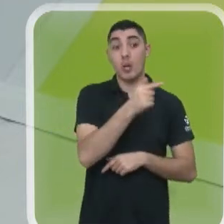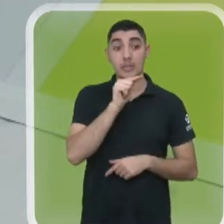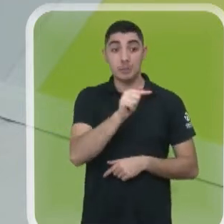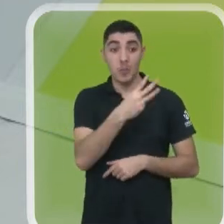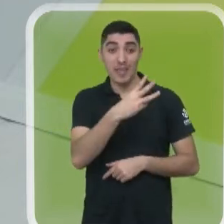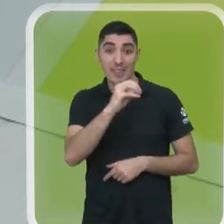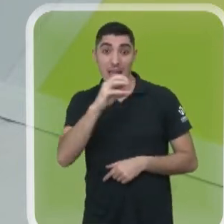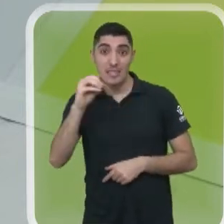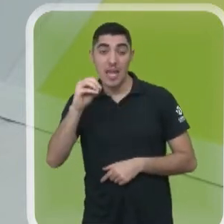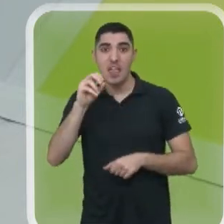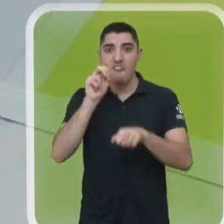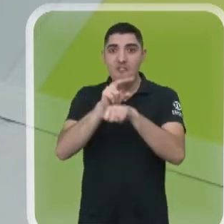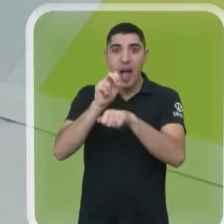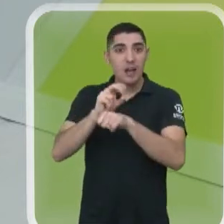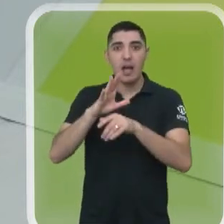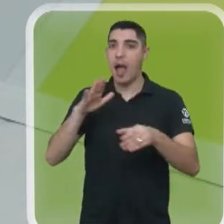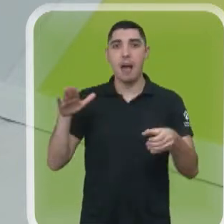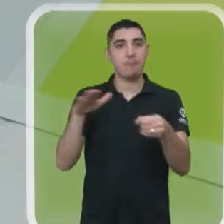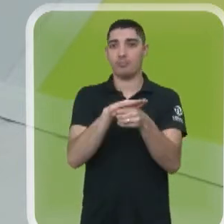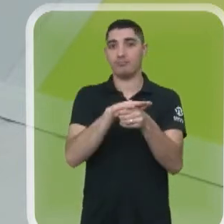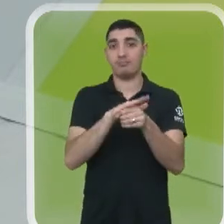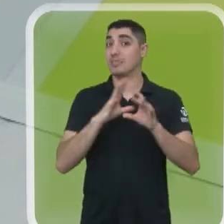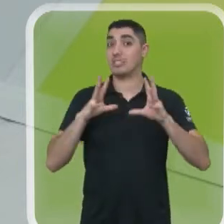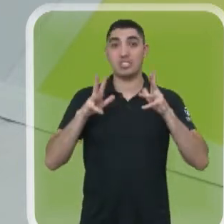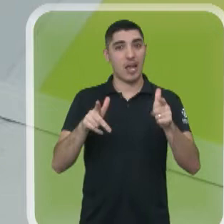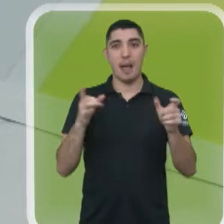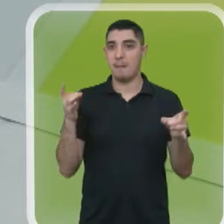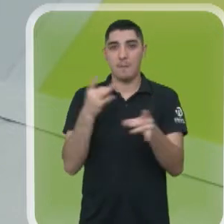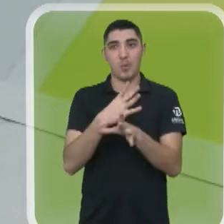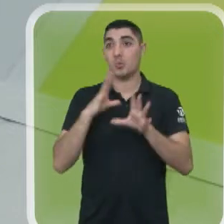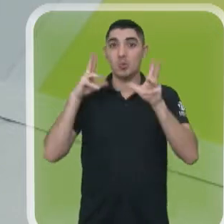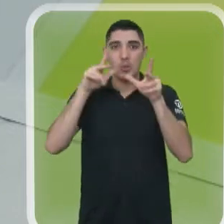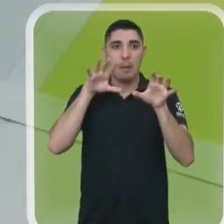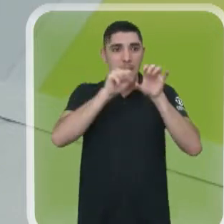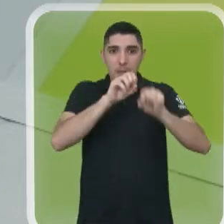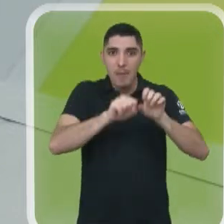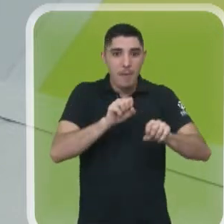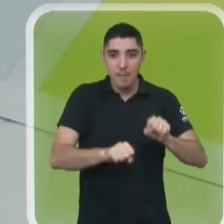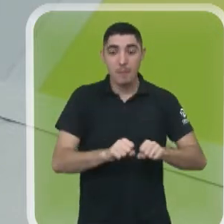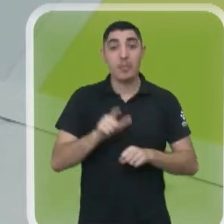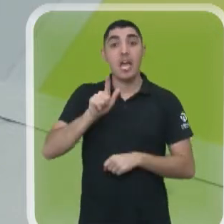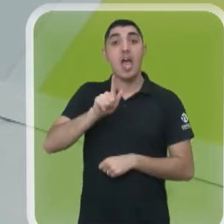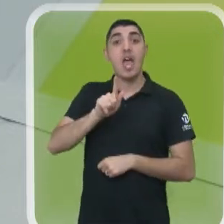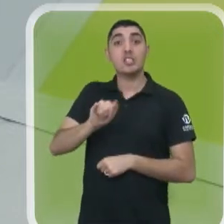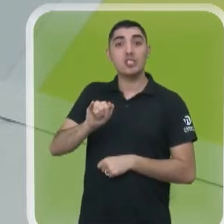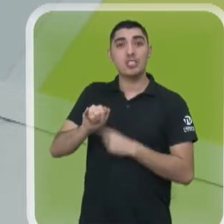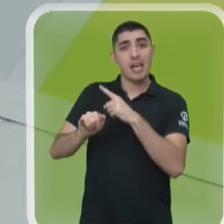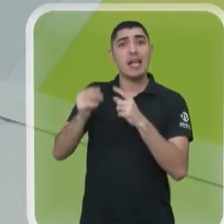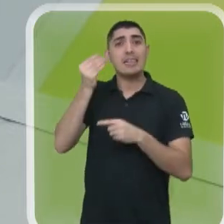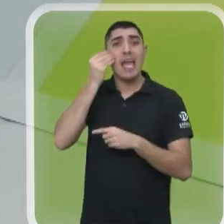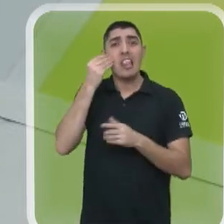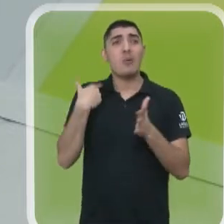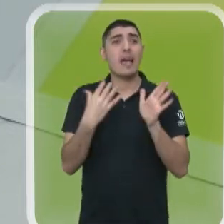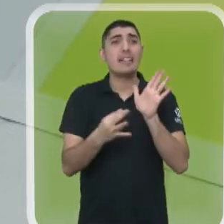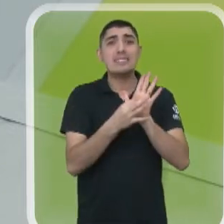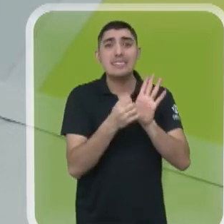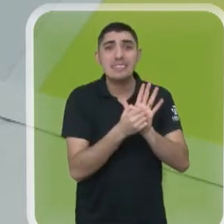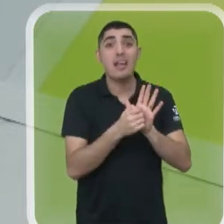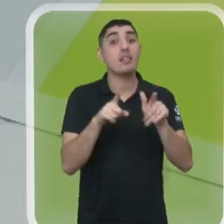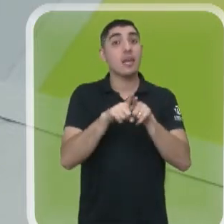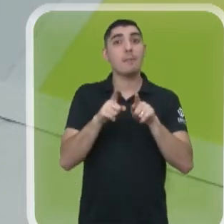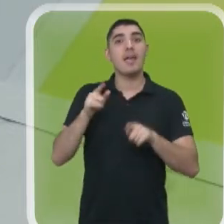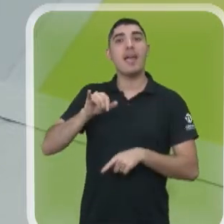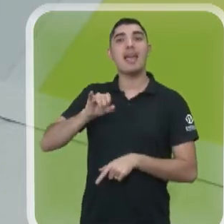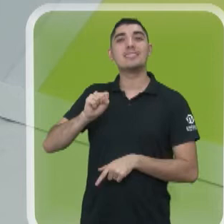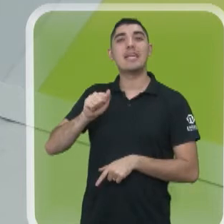vagas que já não estão mais disponíveis já acabou as pessoas a nossa Gi do de bem com você tentou escrever não conseguiu a nossa Isabela a